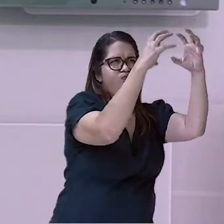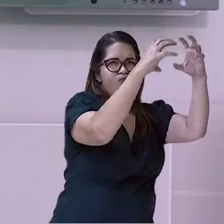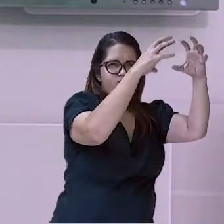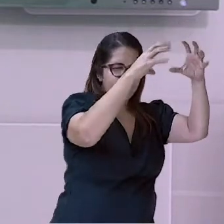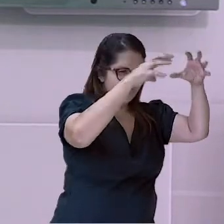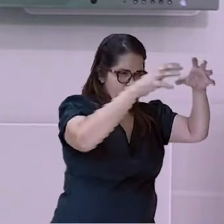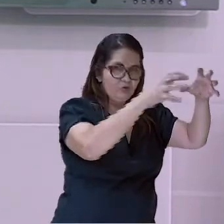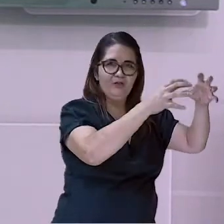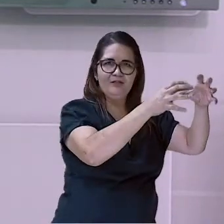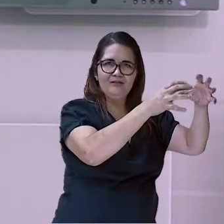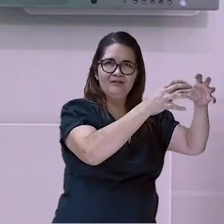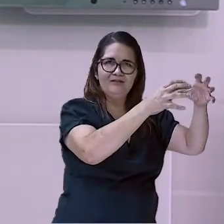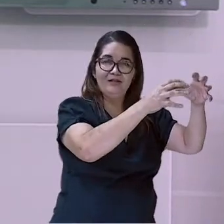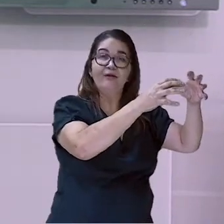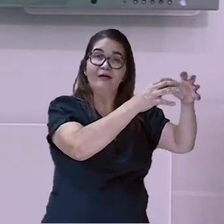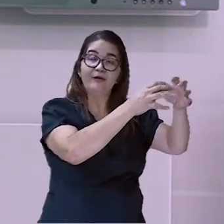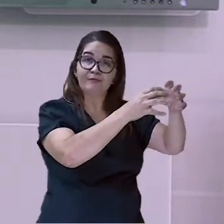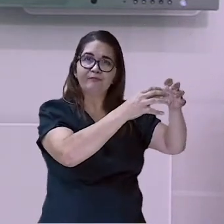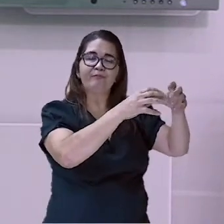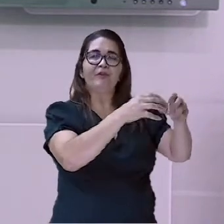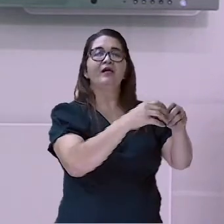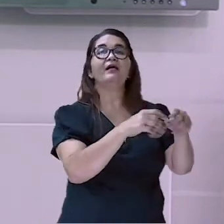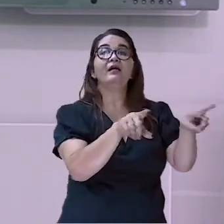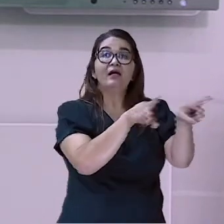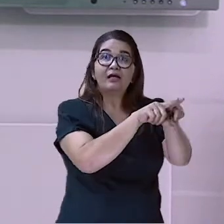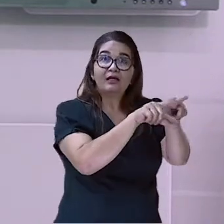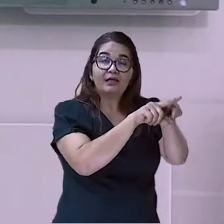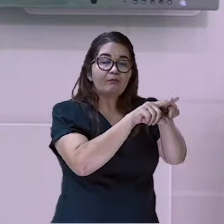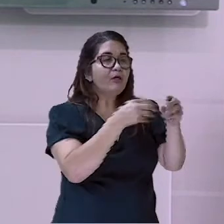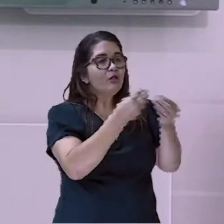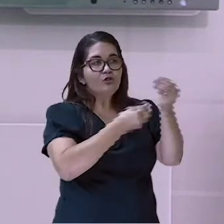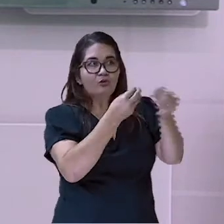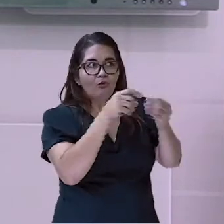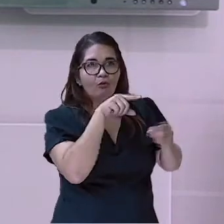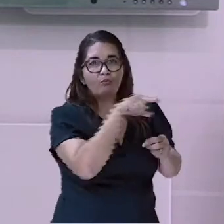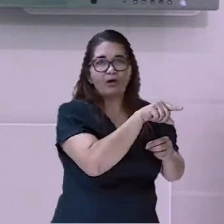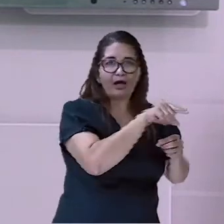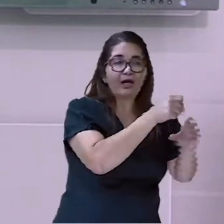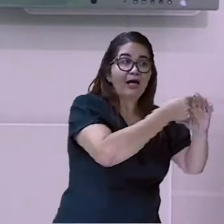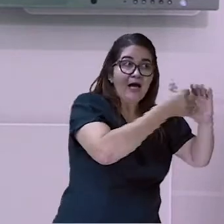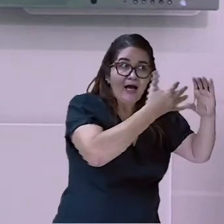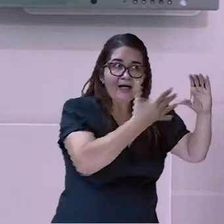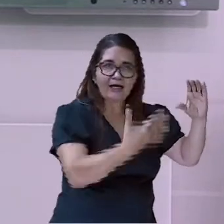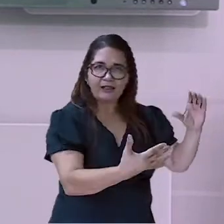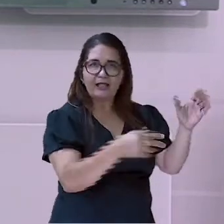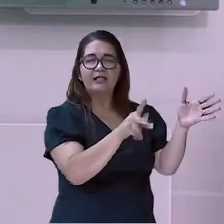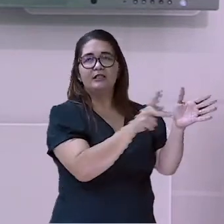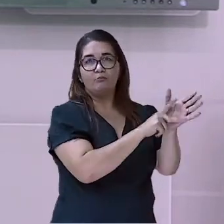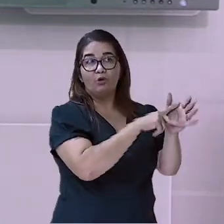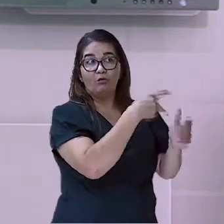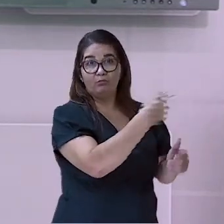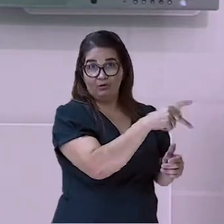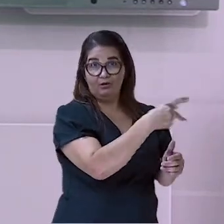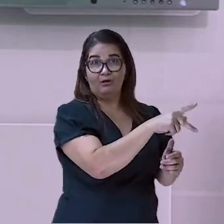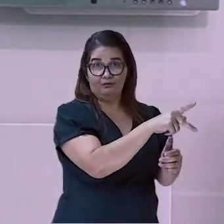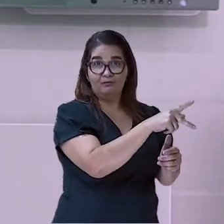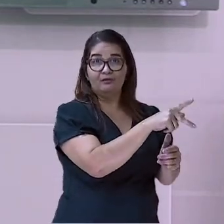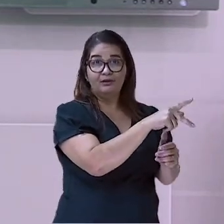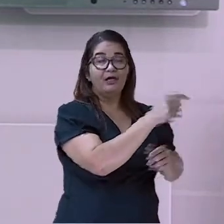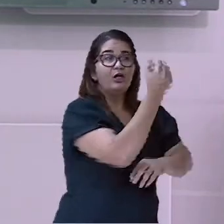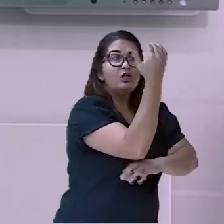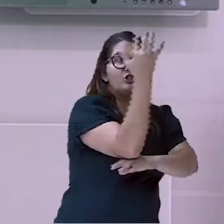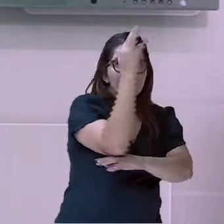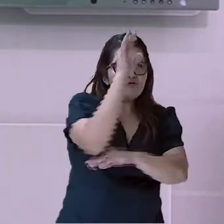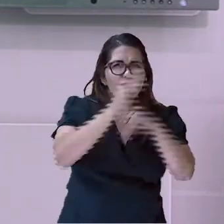Fechadas, densas, mas existem diferenças entre as formações florestais. Além de serem caracterizadas como formações